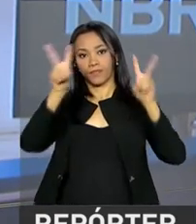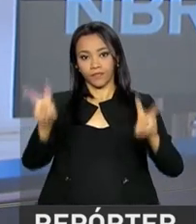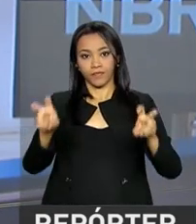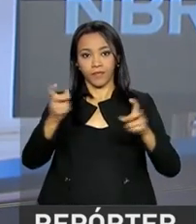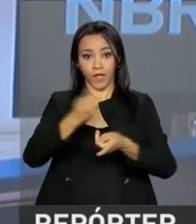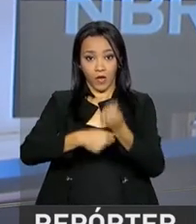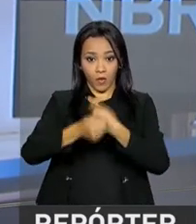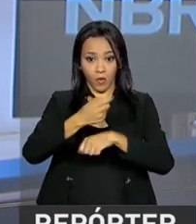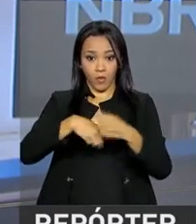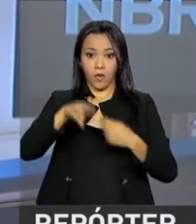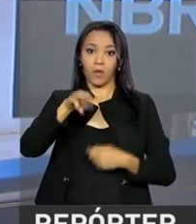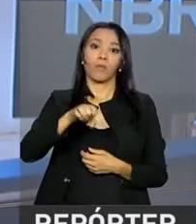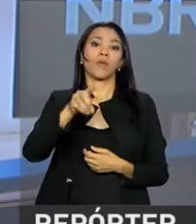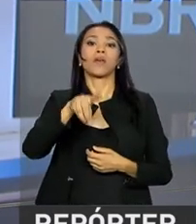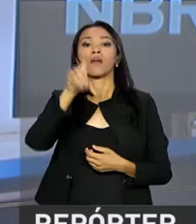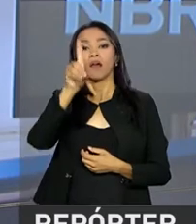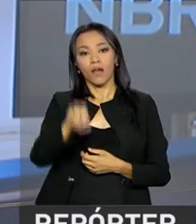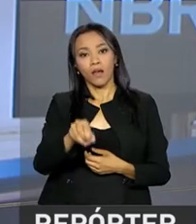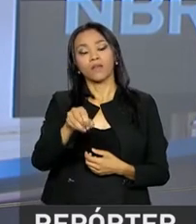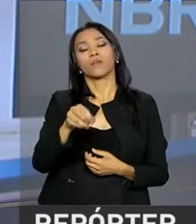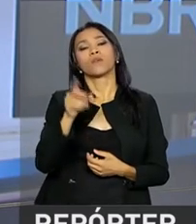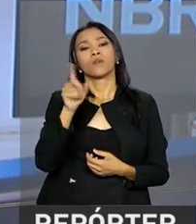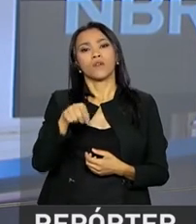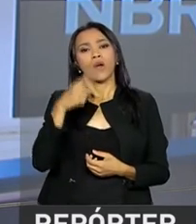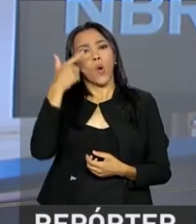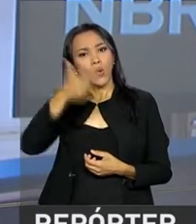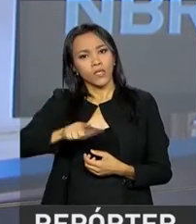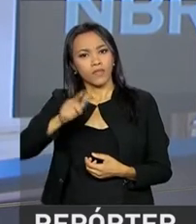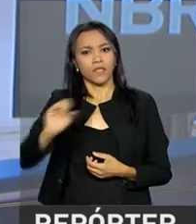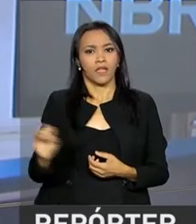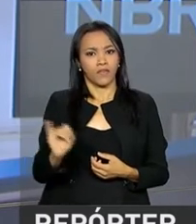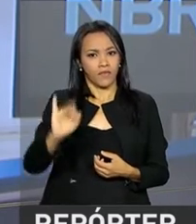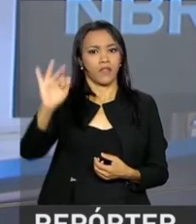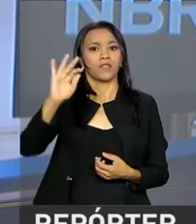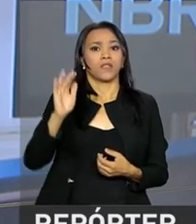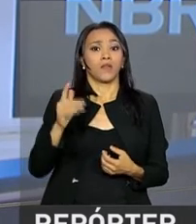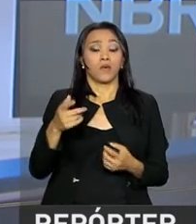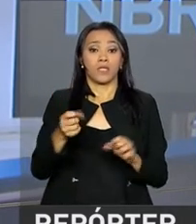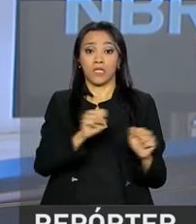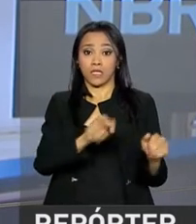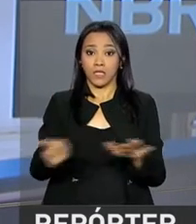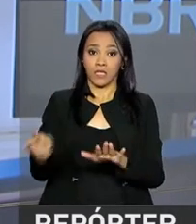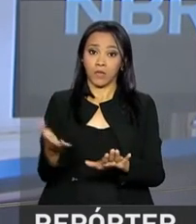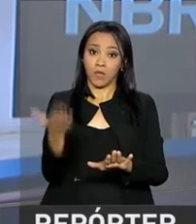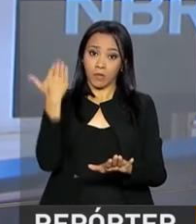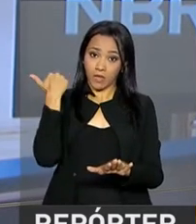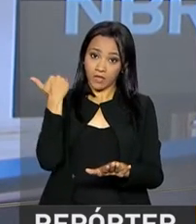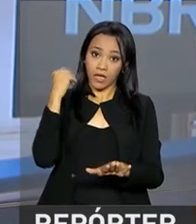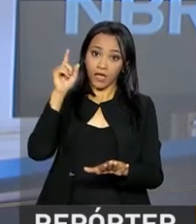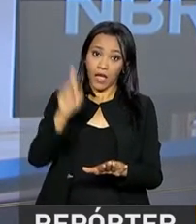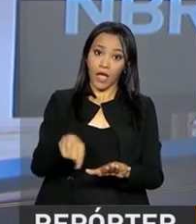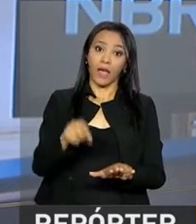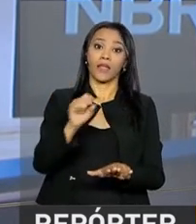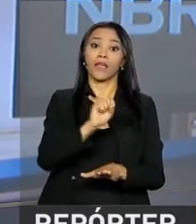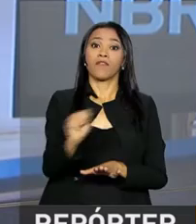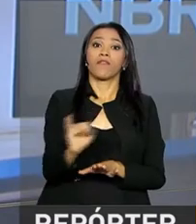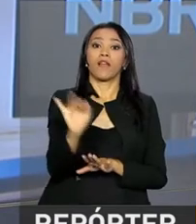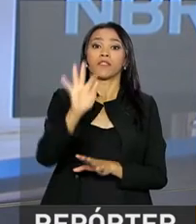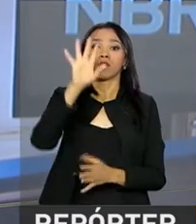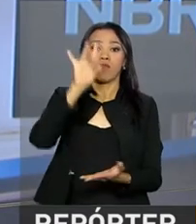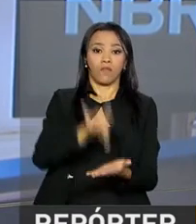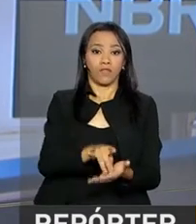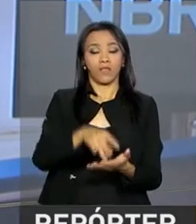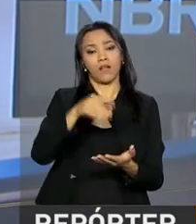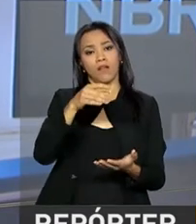reduziu mais uma vez as estimativas da inflação para este ano na semana passada a previsão era de que a inflação oficial